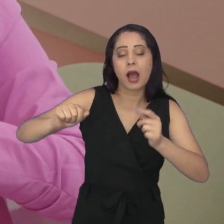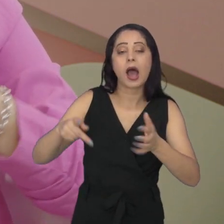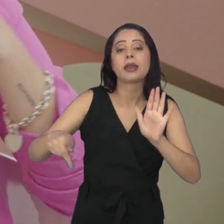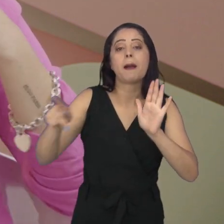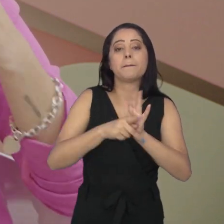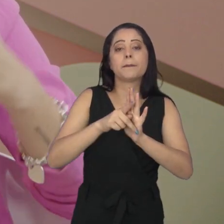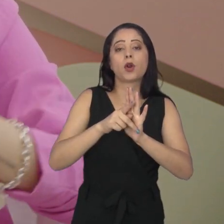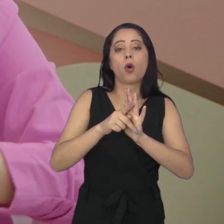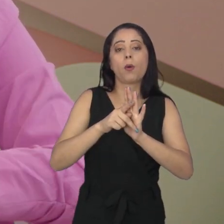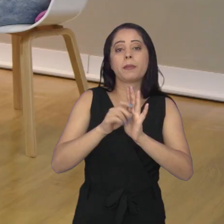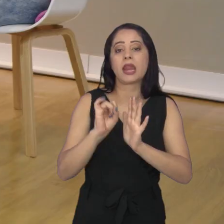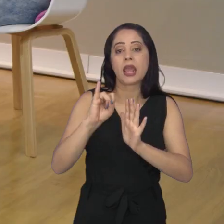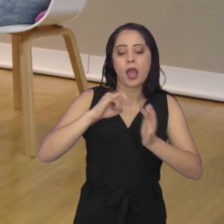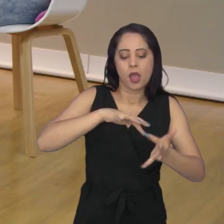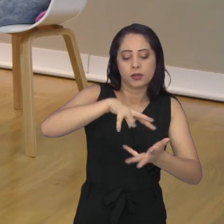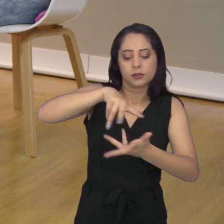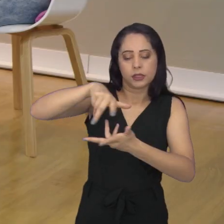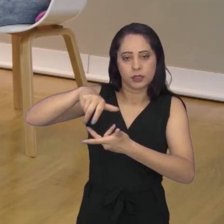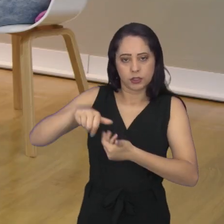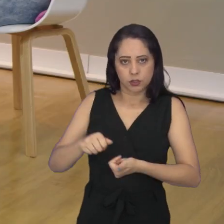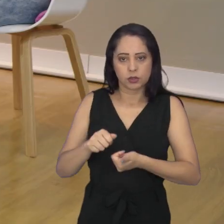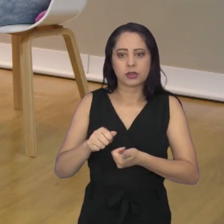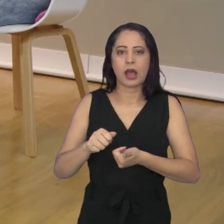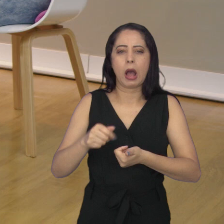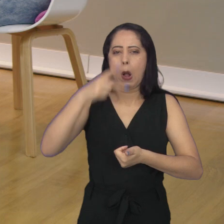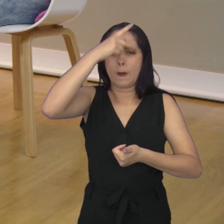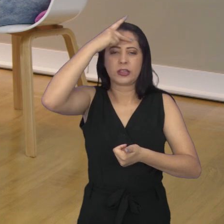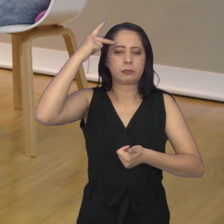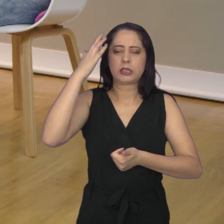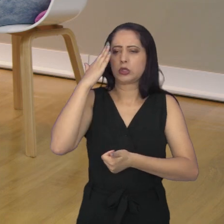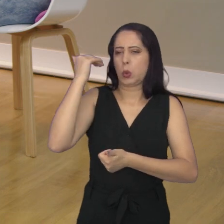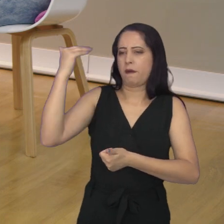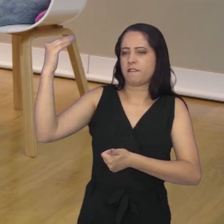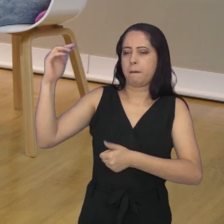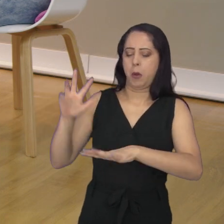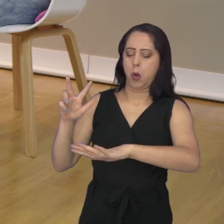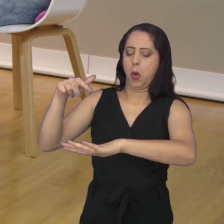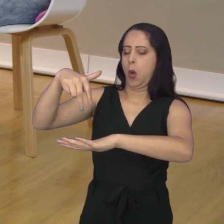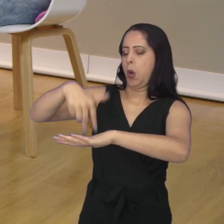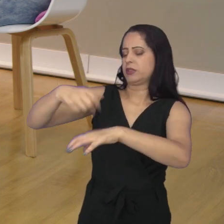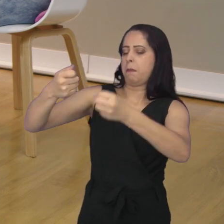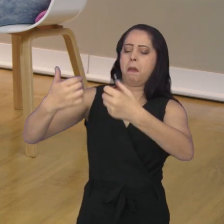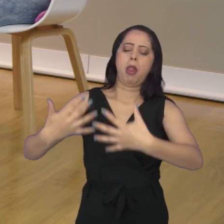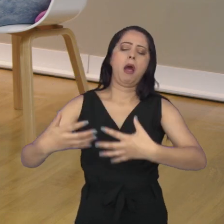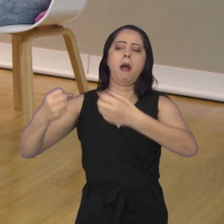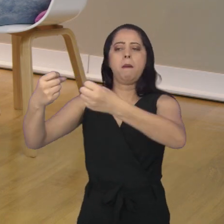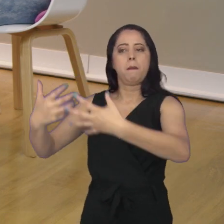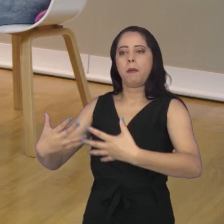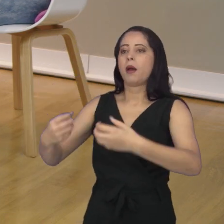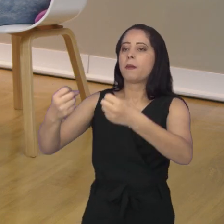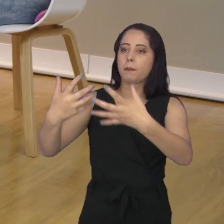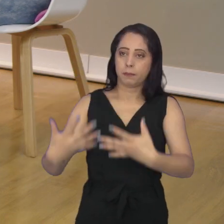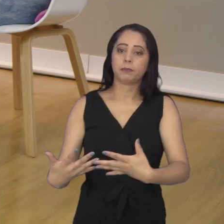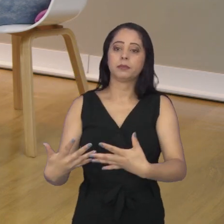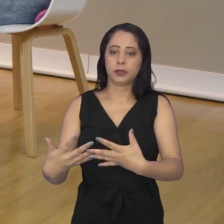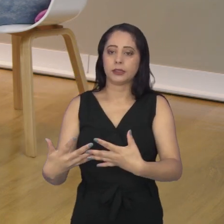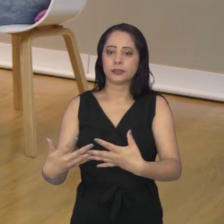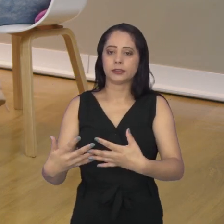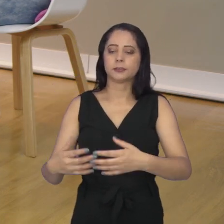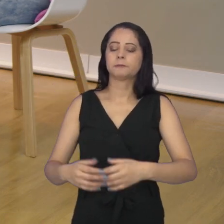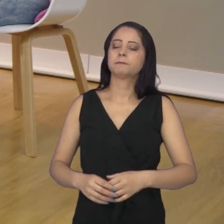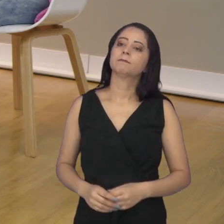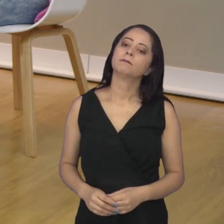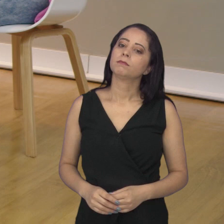uma grande credibilidade, né? De pessoas que têm ali 18 minutos para expandir as suas ideias e